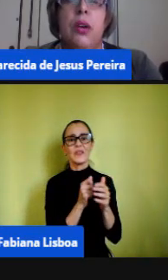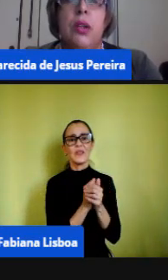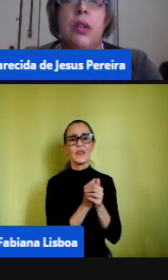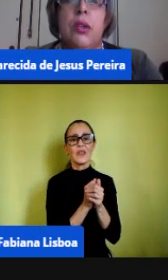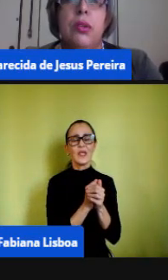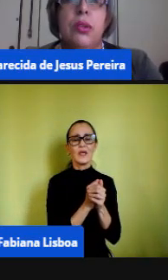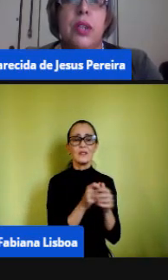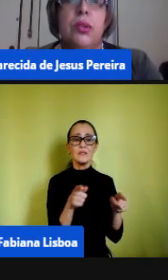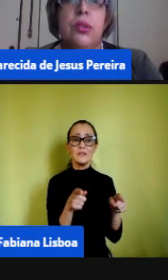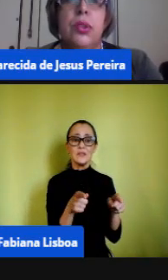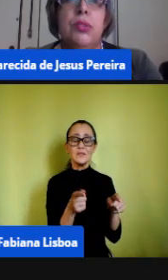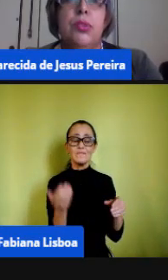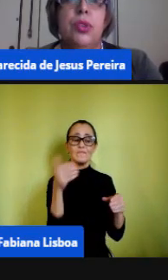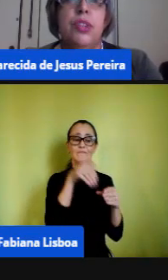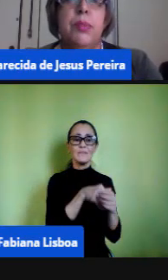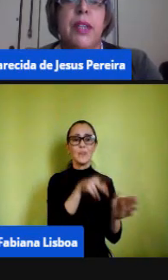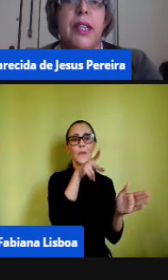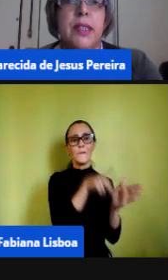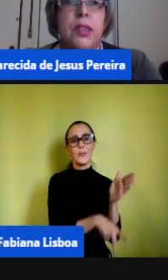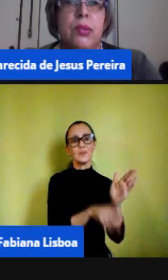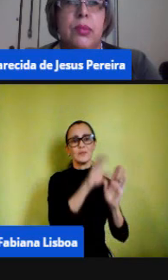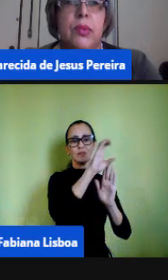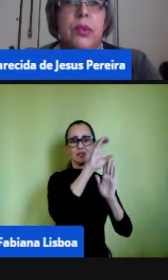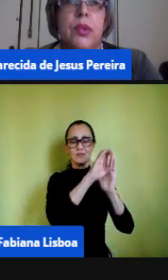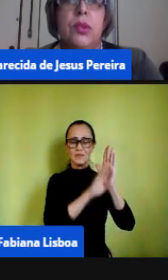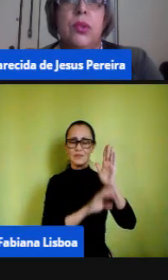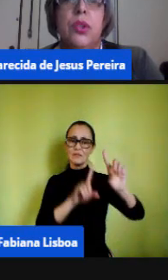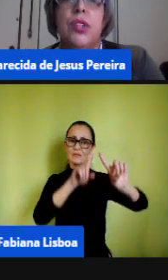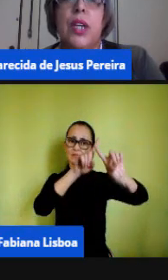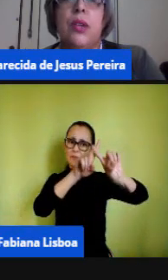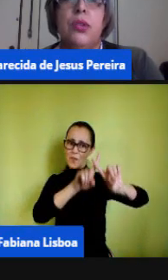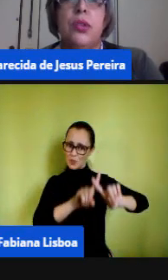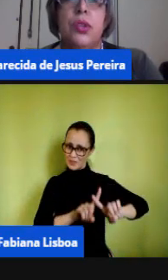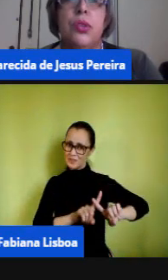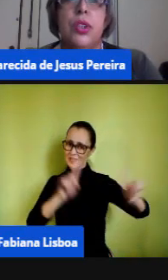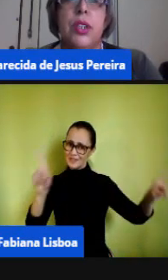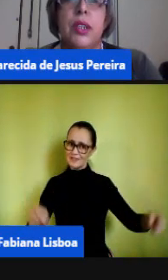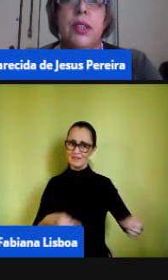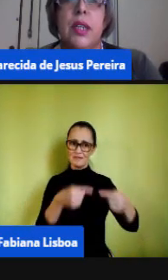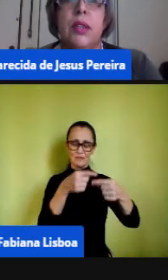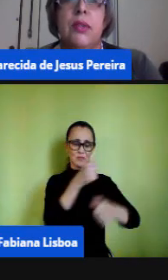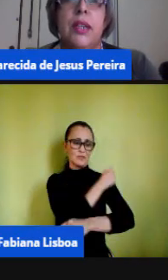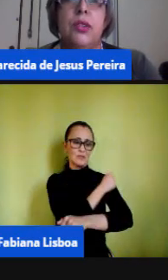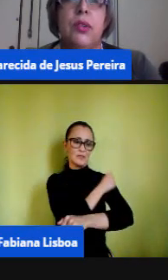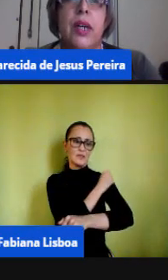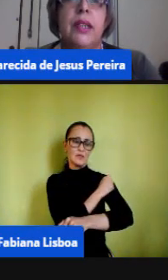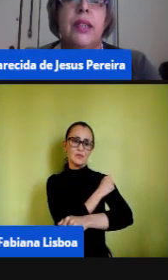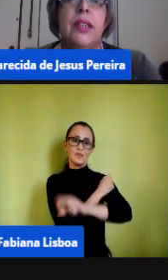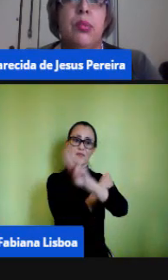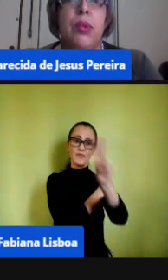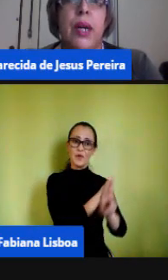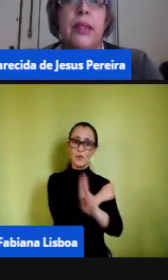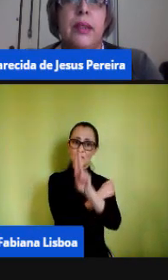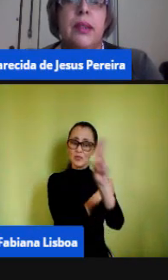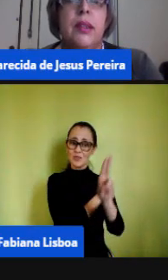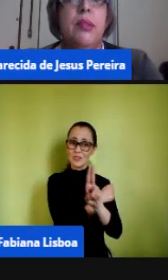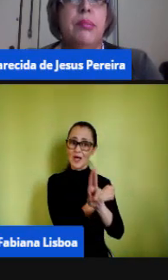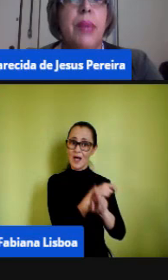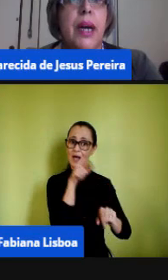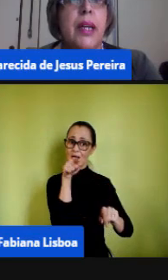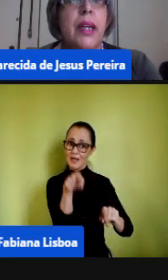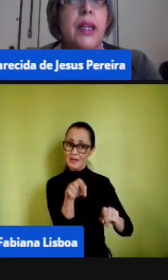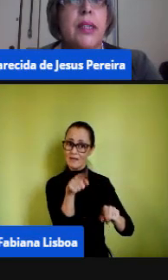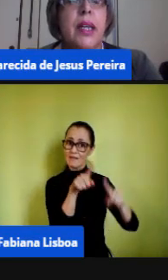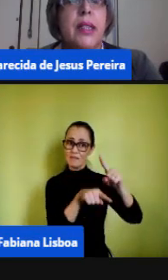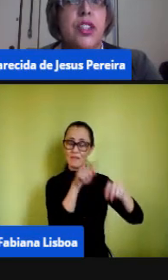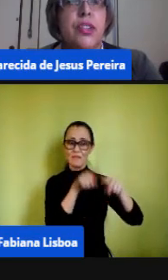de aula com conteúdos de multiplicação, onde os alunos utilizarão a toalha da tabuada